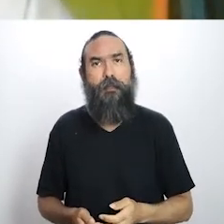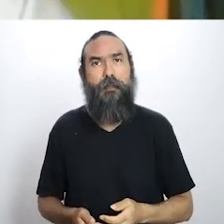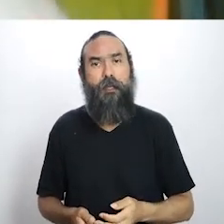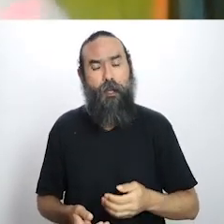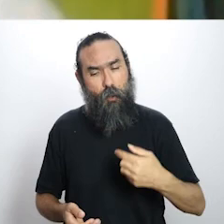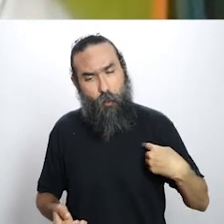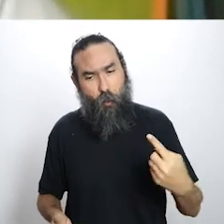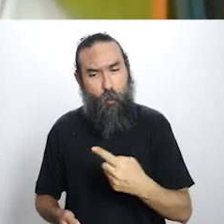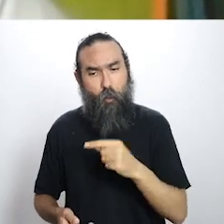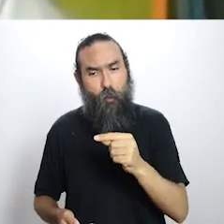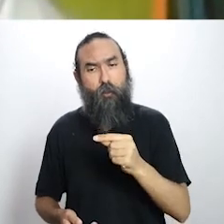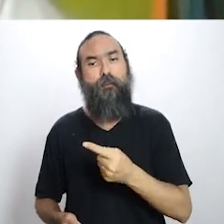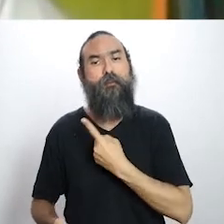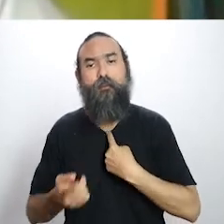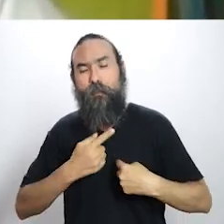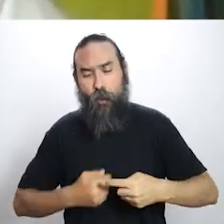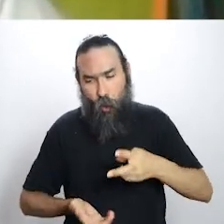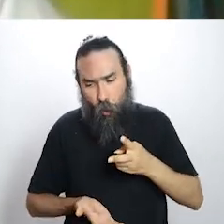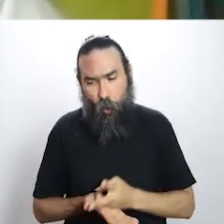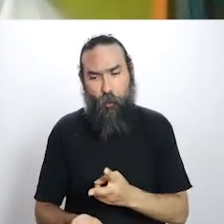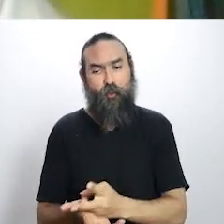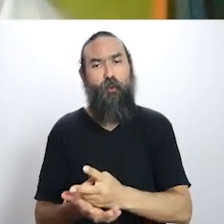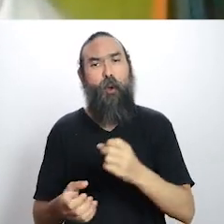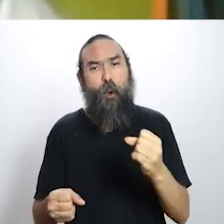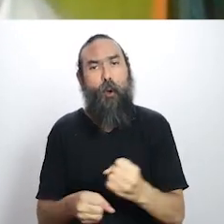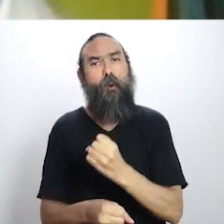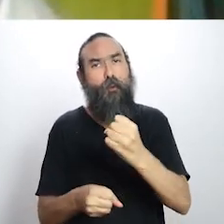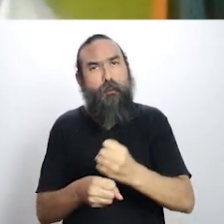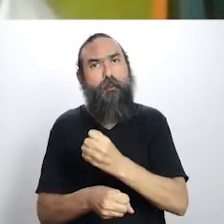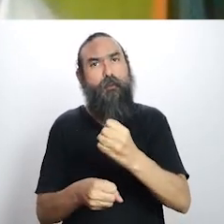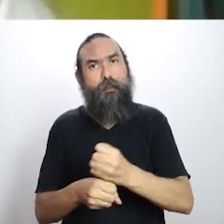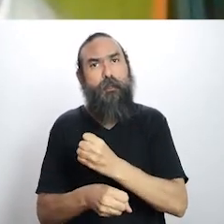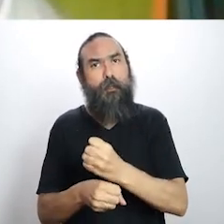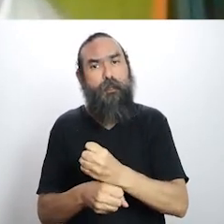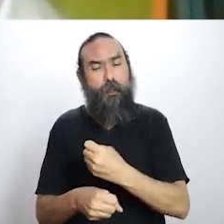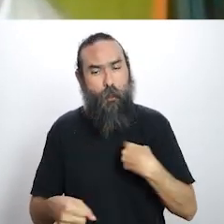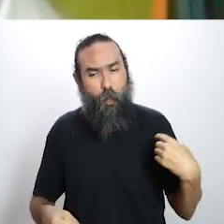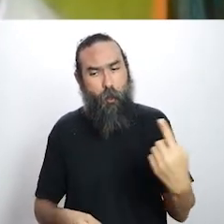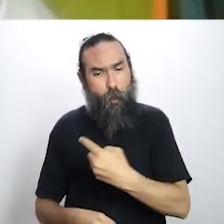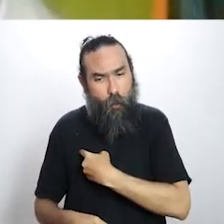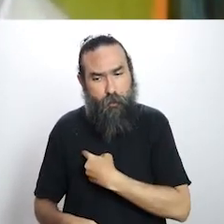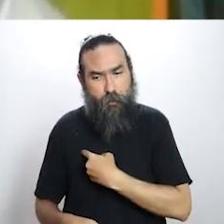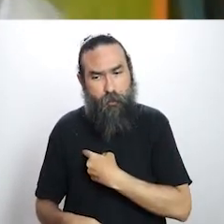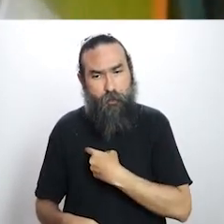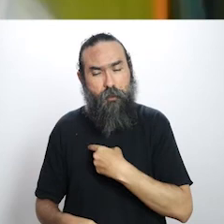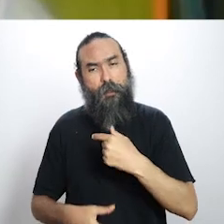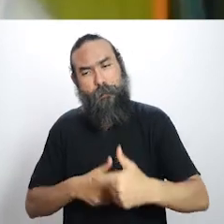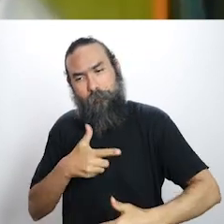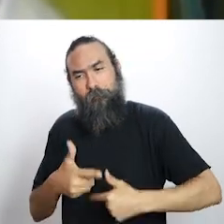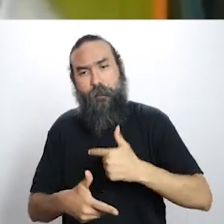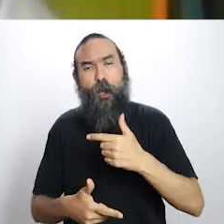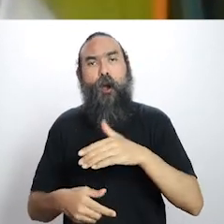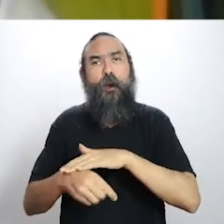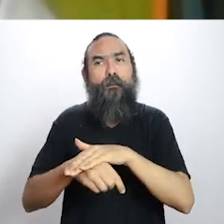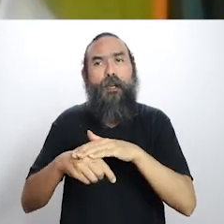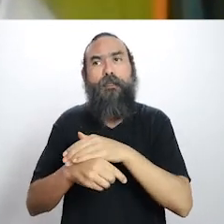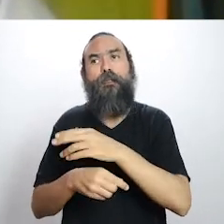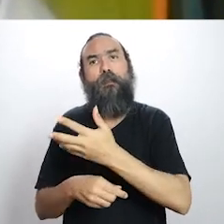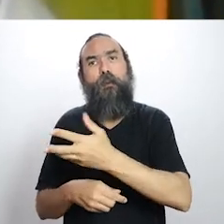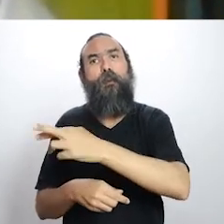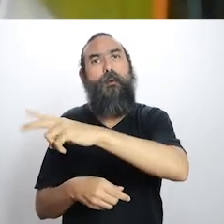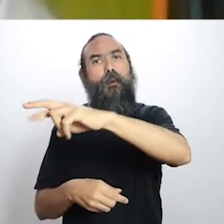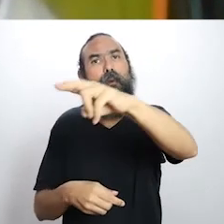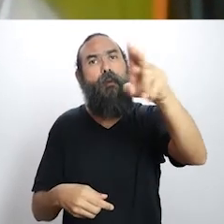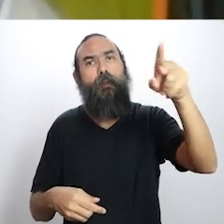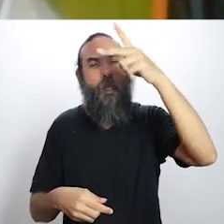a continuar construindo nos nossos nichos e conversando com todos para